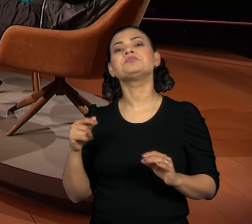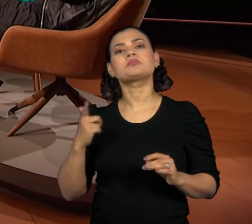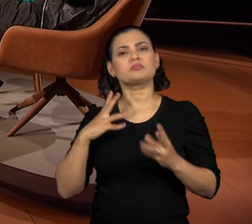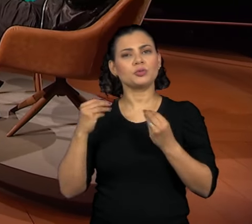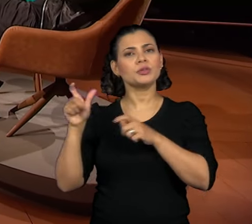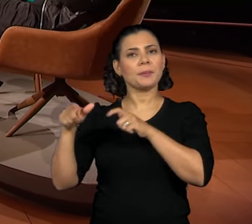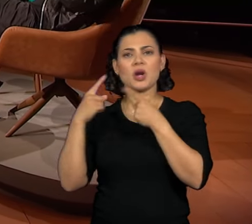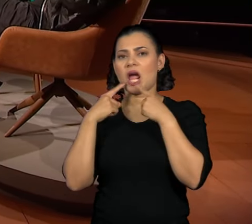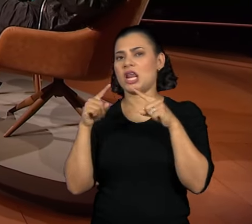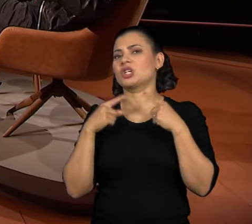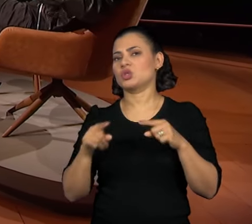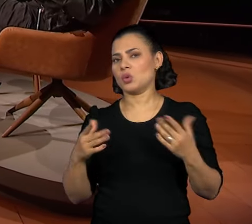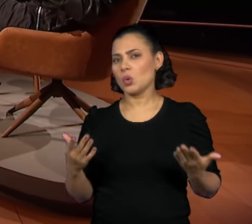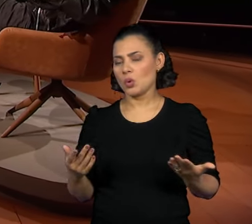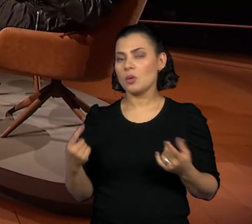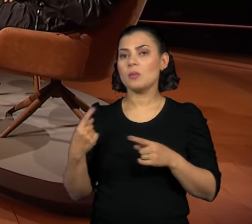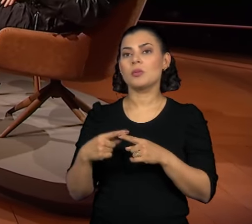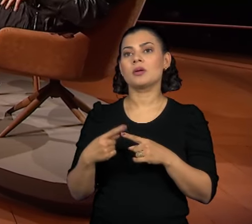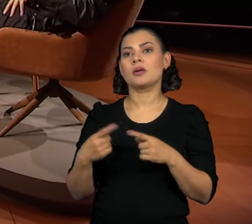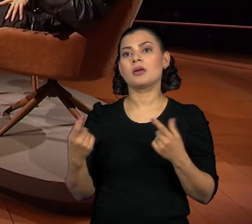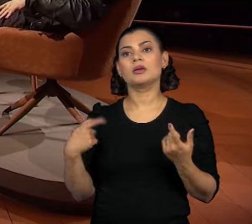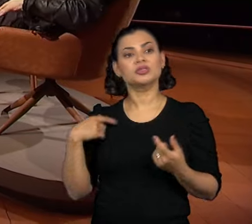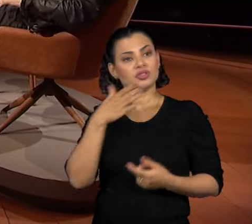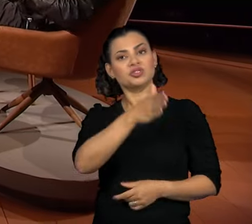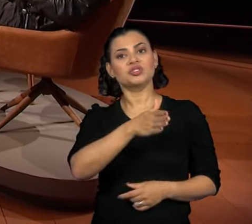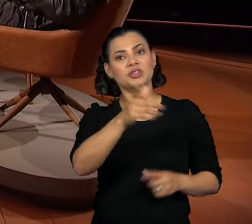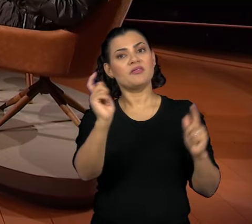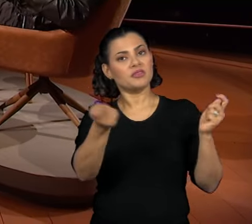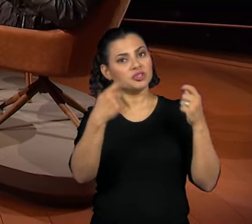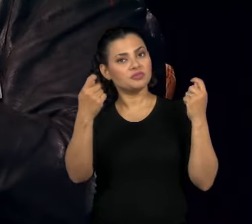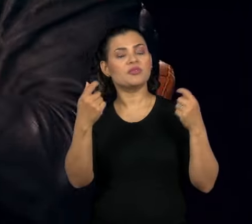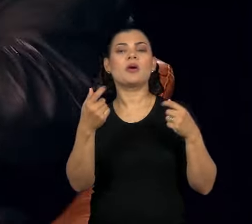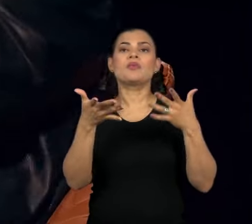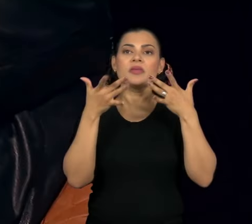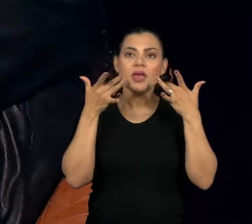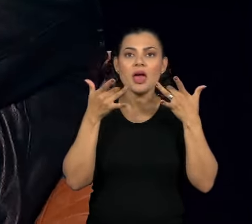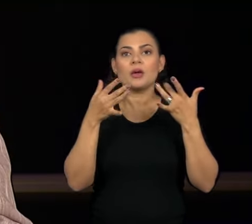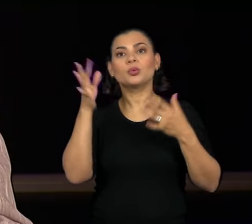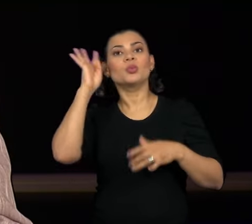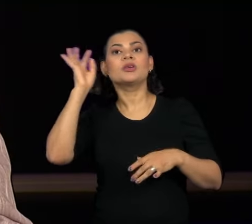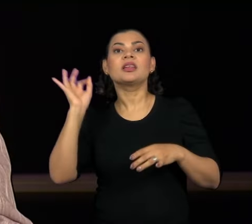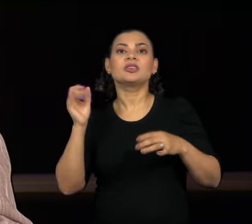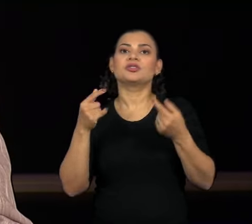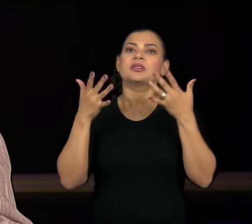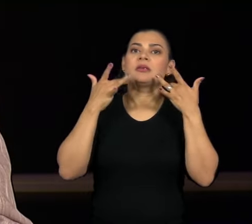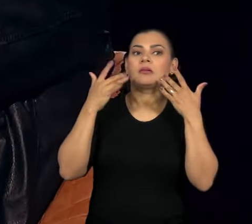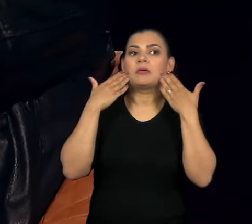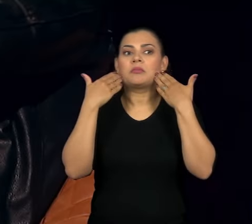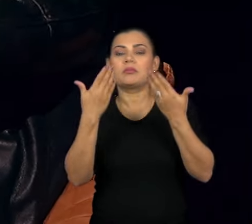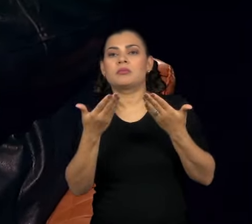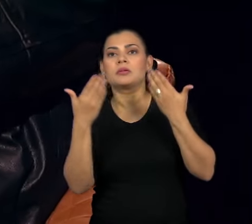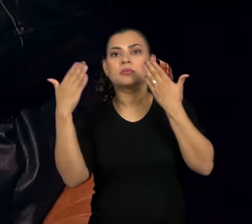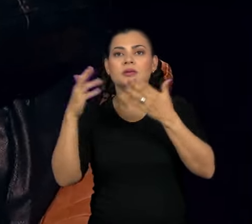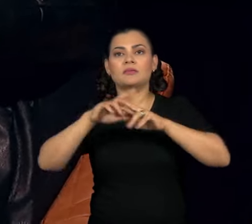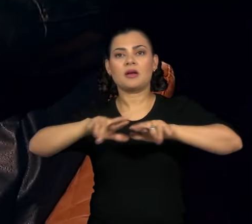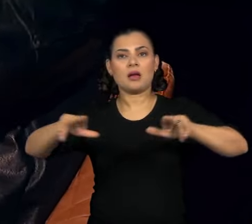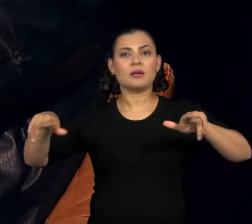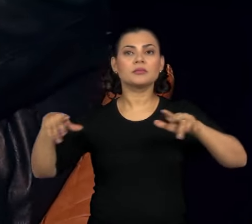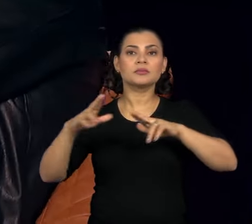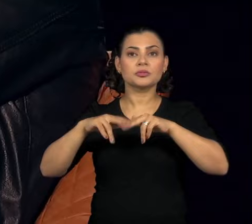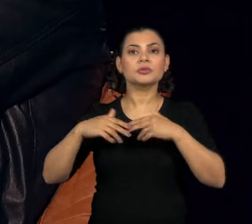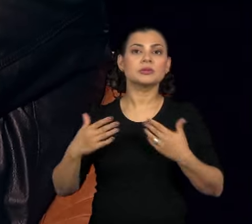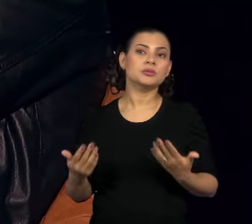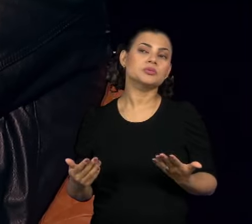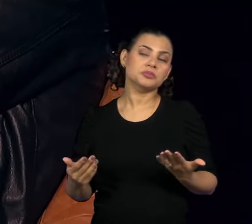assim, por alguns, porque a gente ia para festivais de teatro e assim, as pessoas não entendiam muito bem a peça, muito engraçado. Eu dei uma desistida, falei, meu, essa peça não é tão